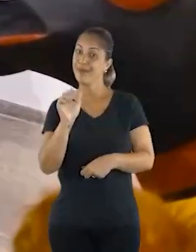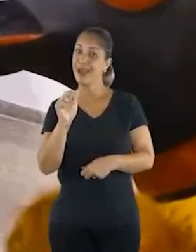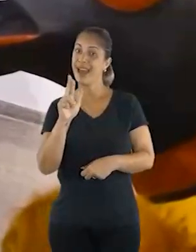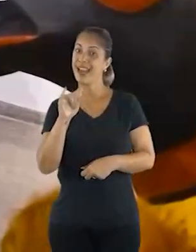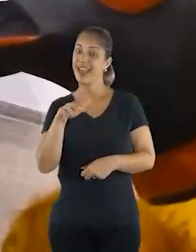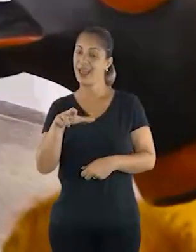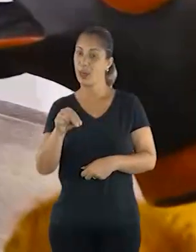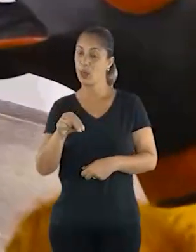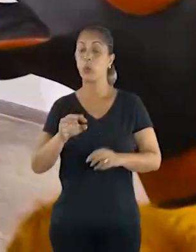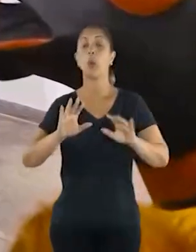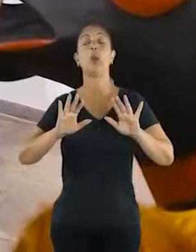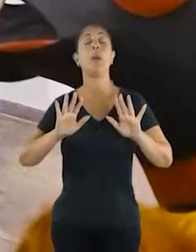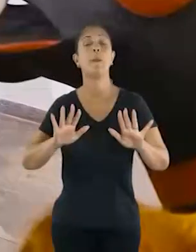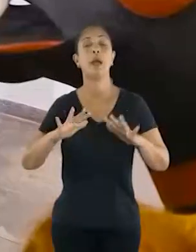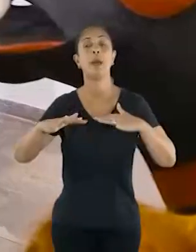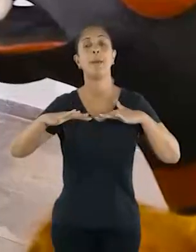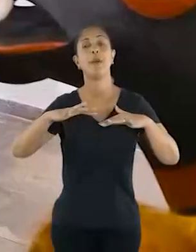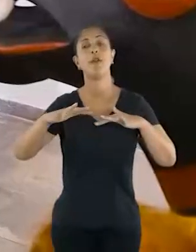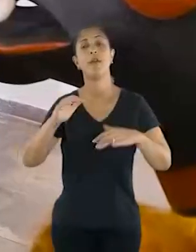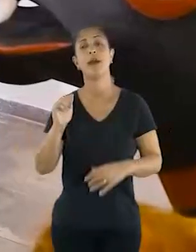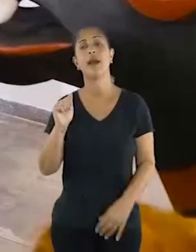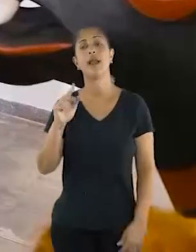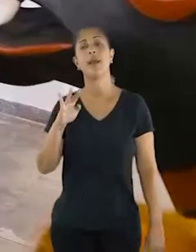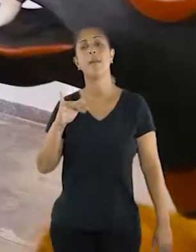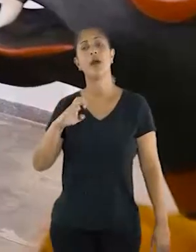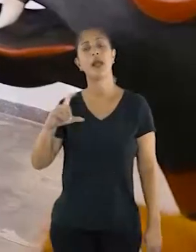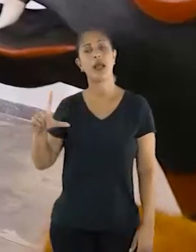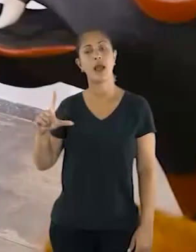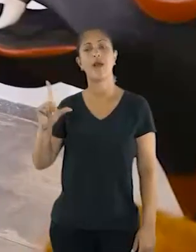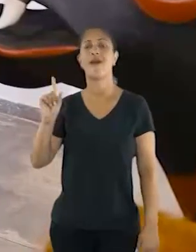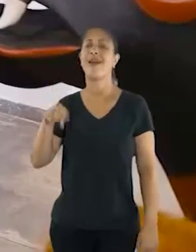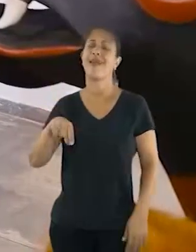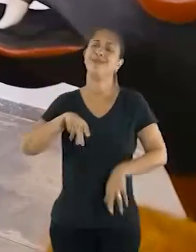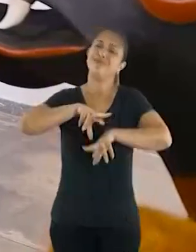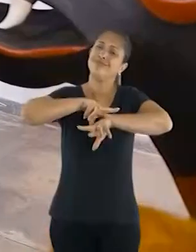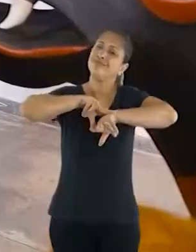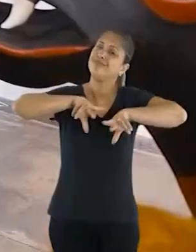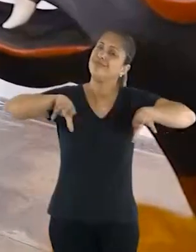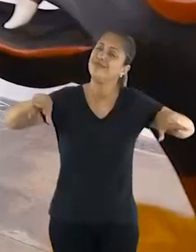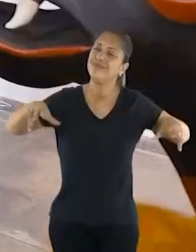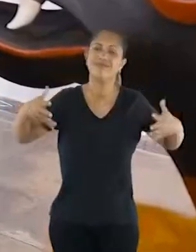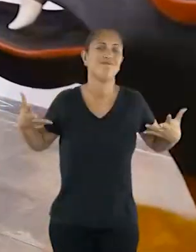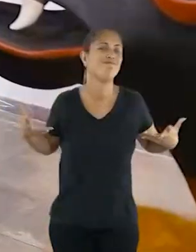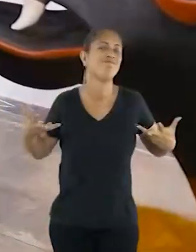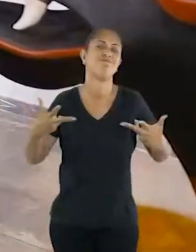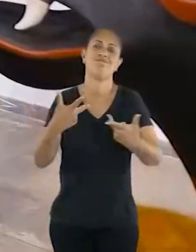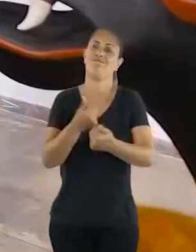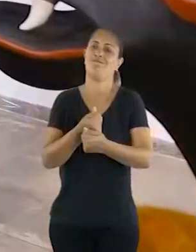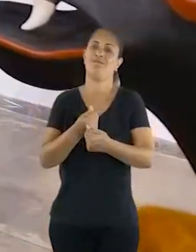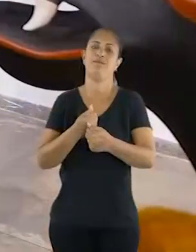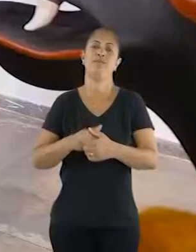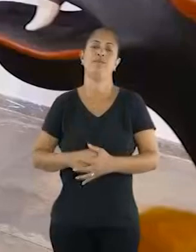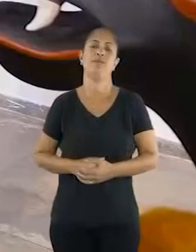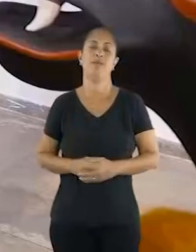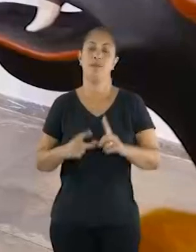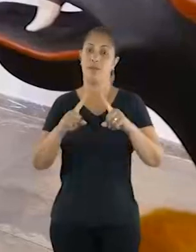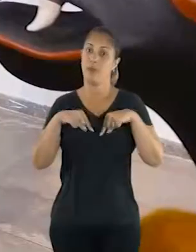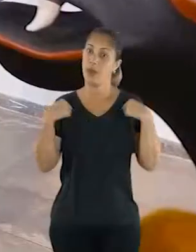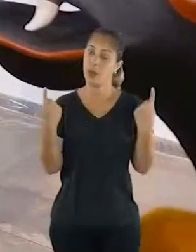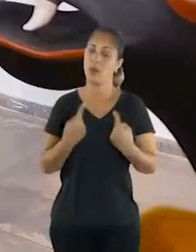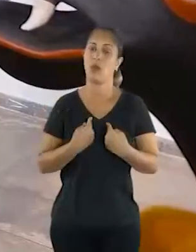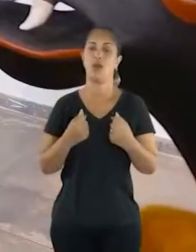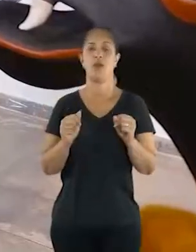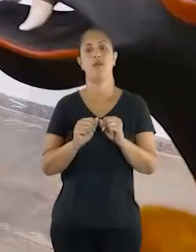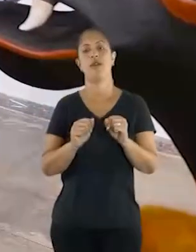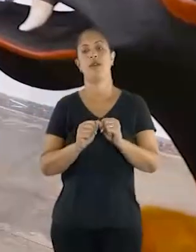Ariano. Só que o movimento armorial é um mundo de coisas extraordinárias para a gente fazer.